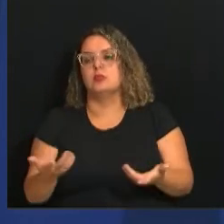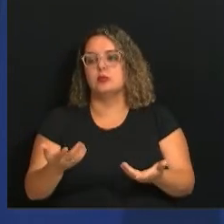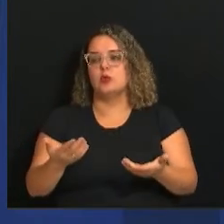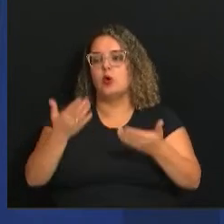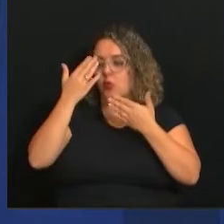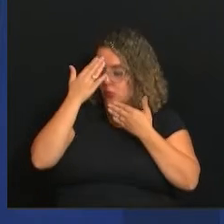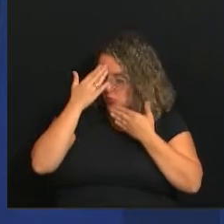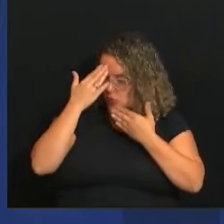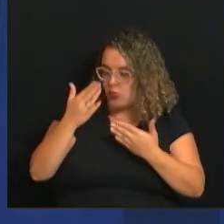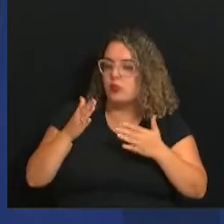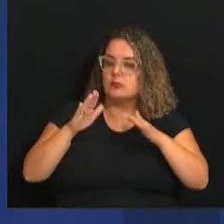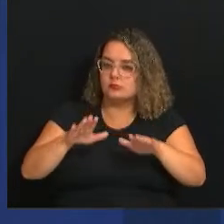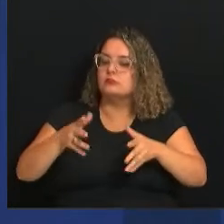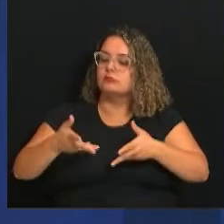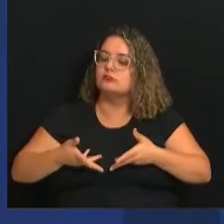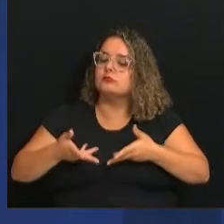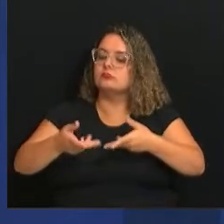Oliveira, desculpe,